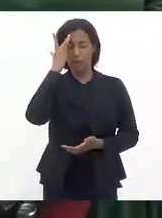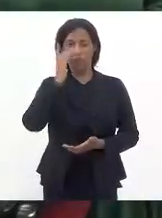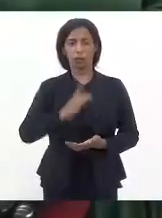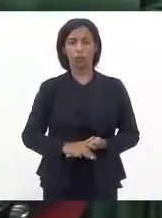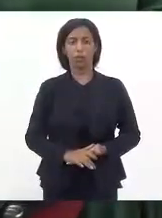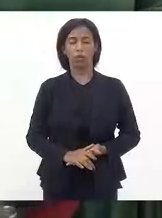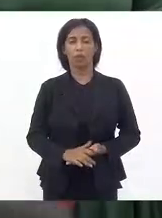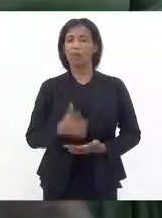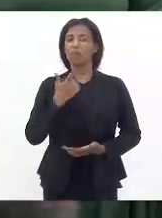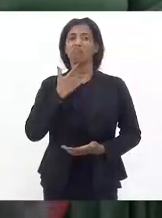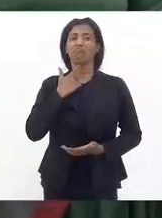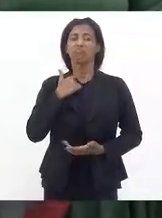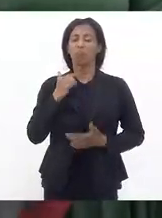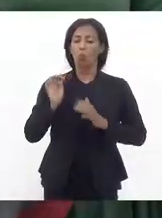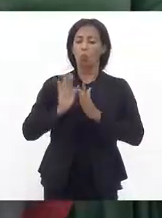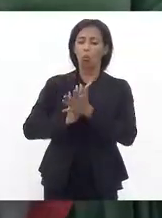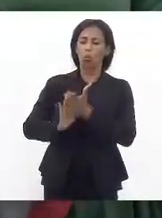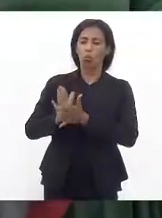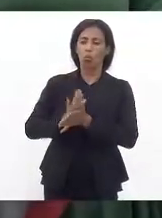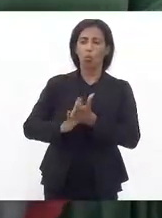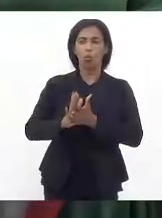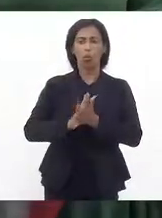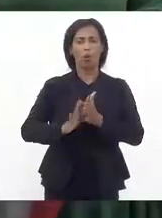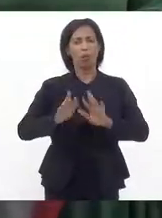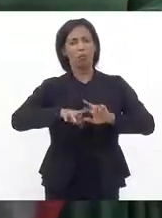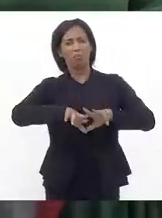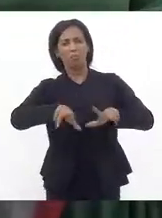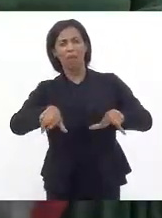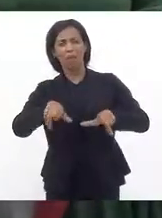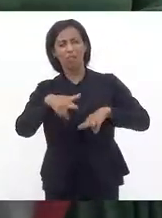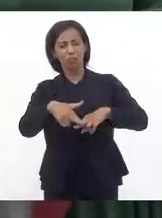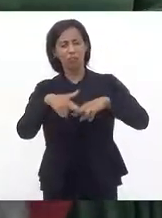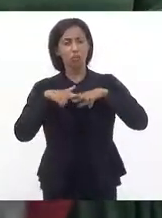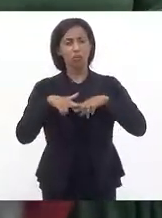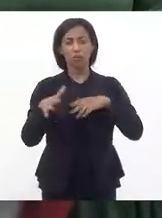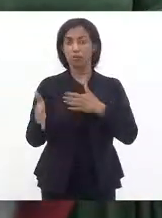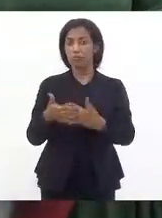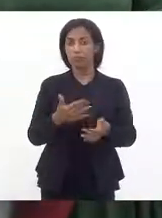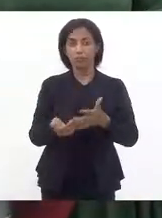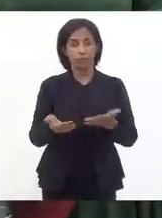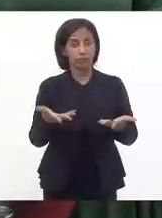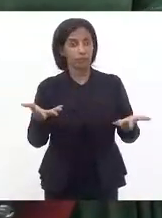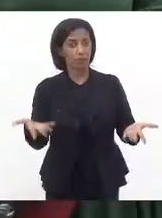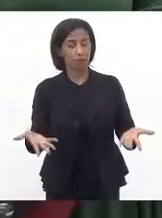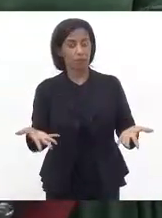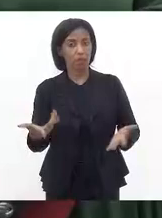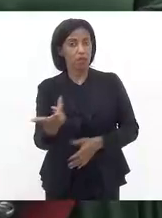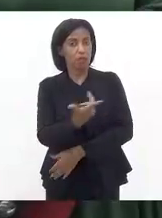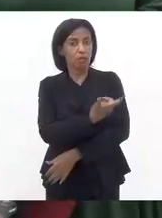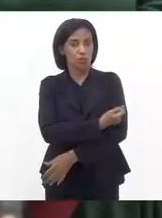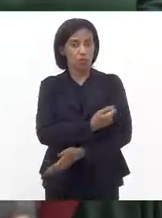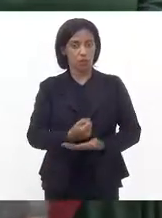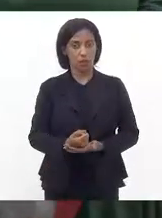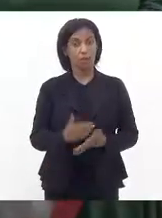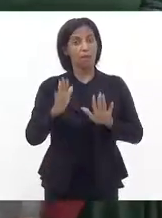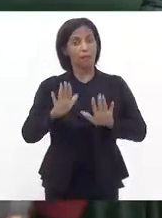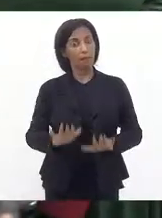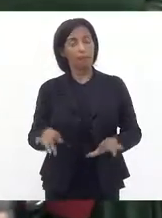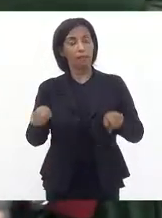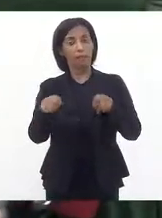que não deseja pelas mais variadas razões para que aqui sejam ser imunizada